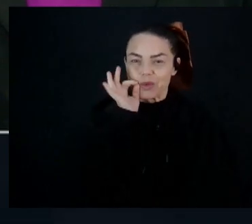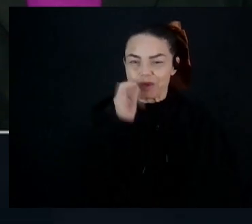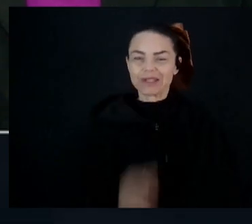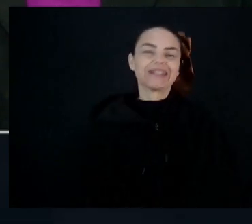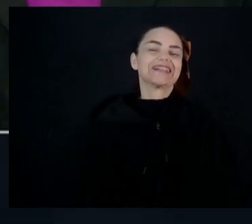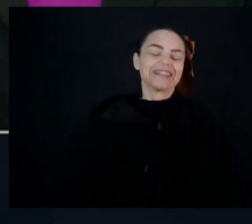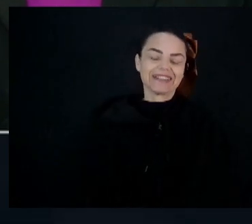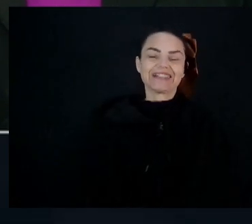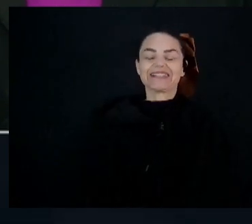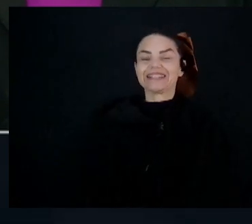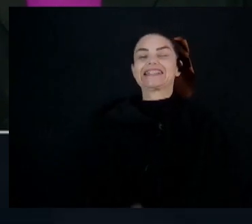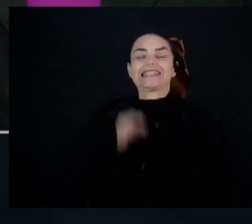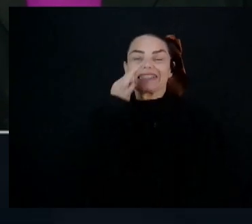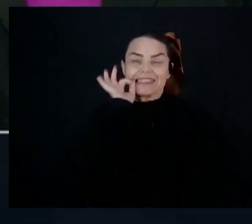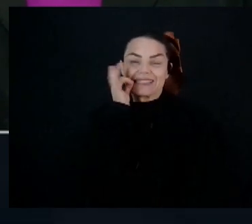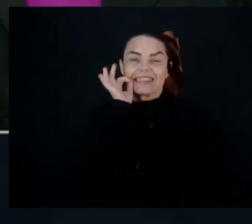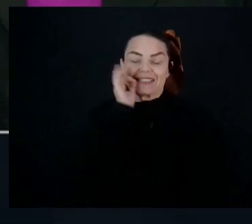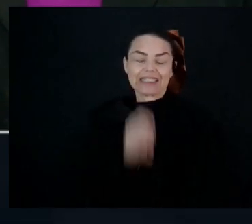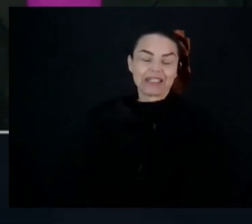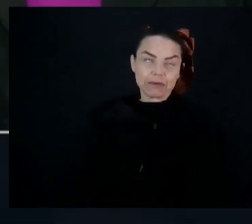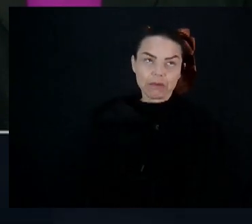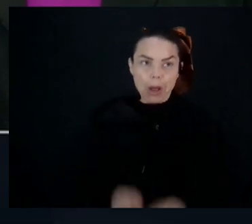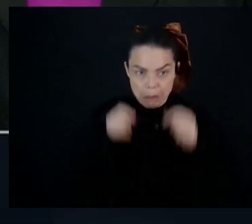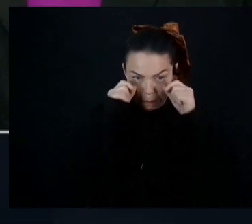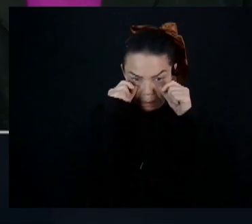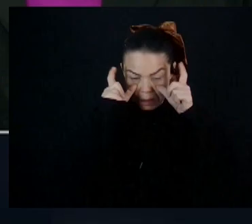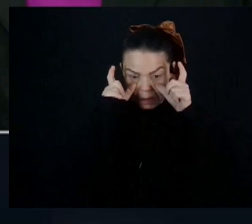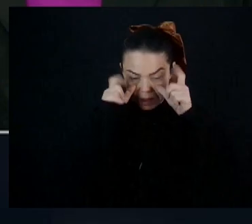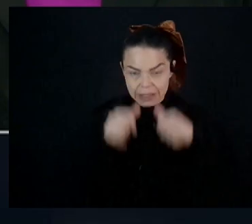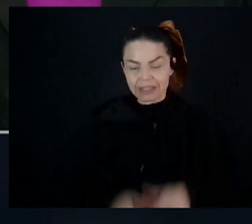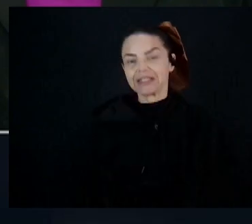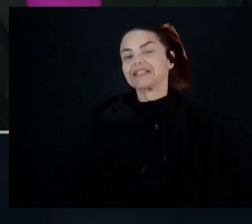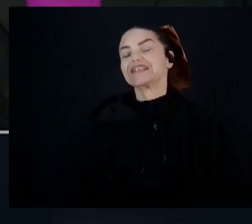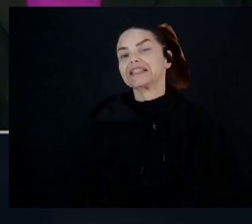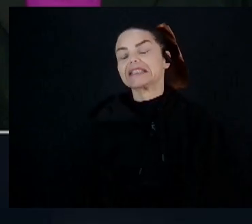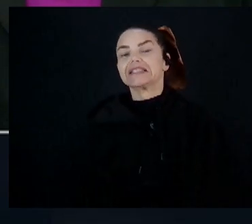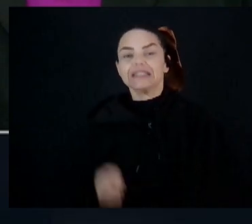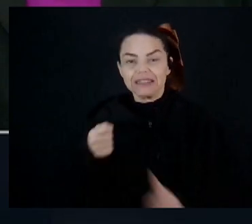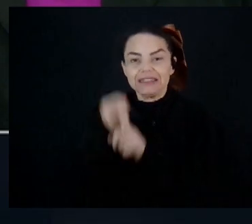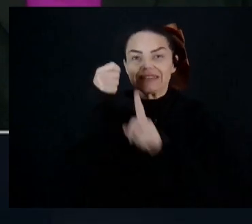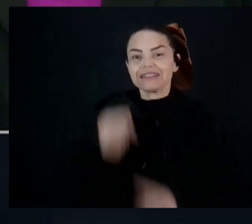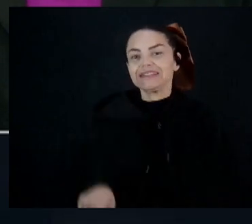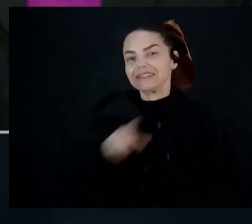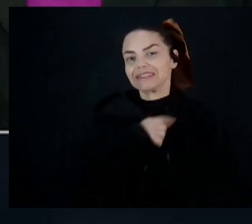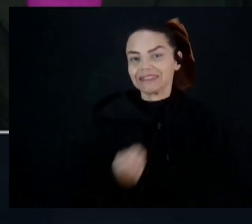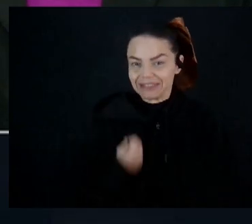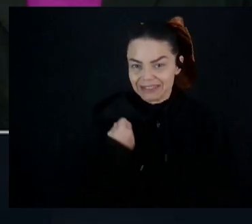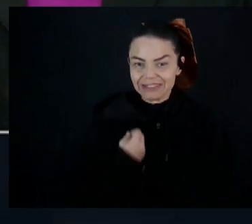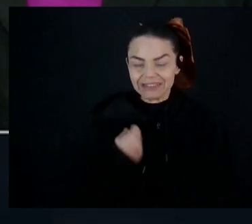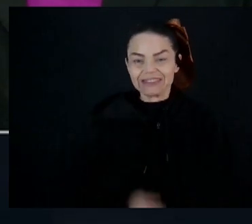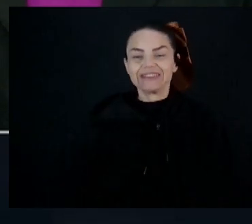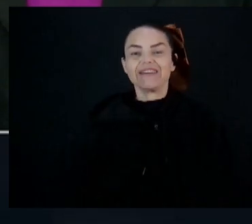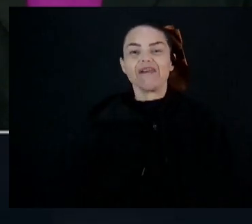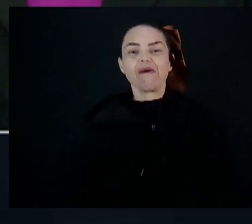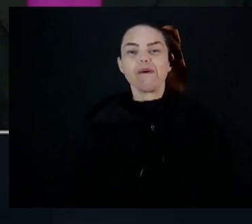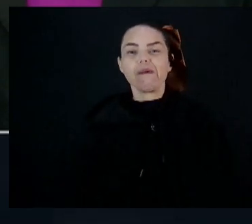esse café, né, tem despertado muita gente. Qual que é o impacto disso nas nossas vidas?